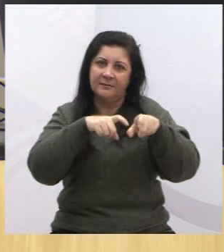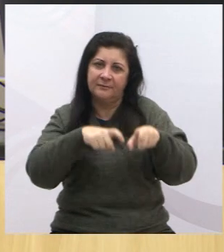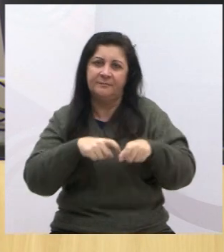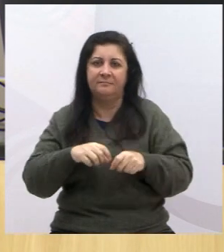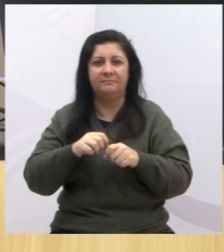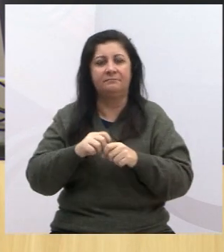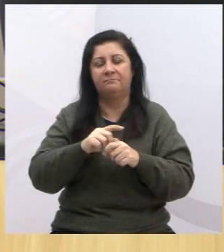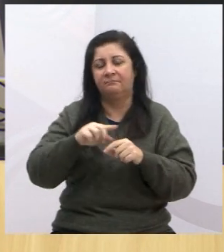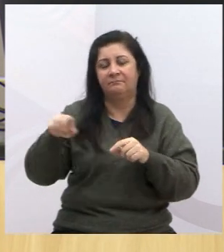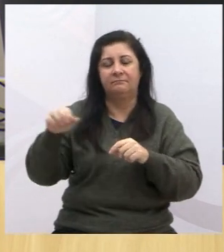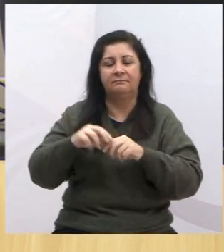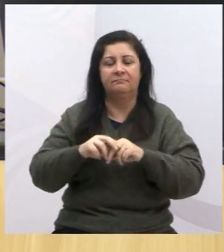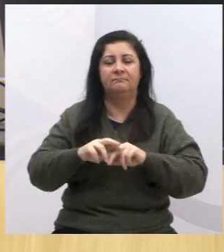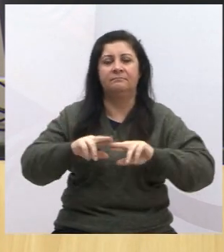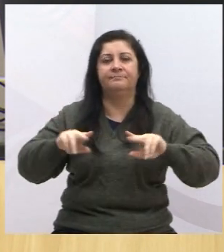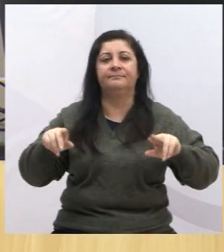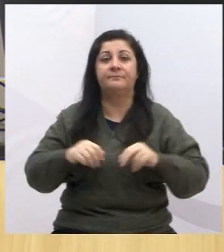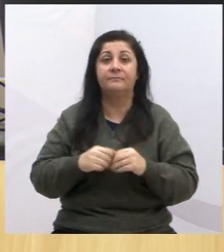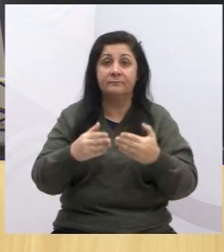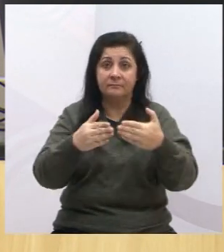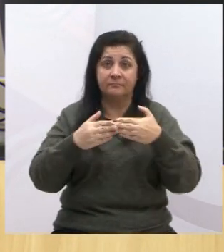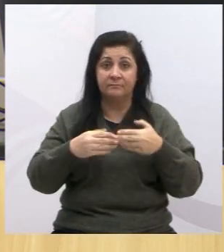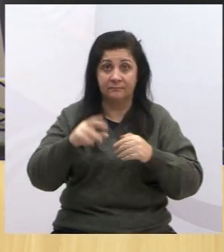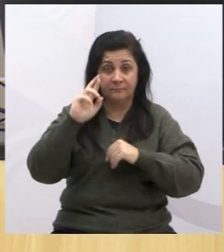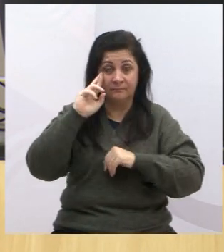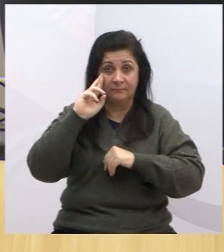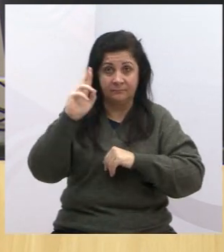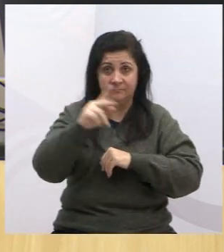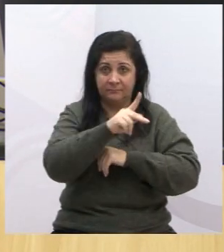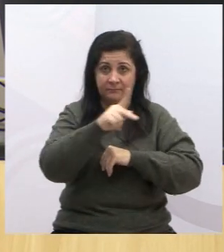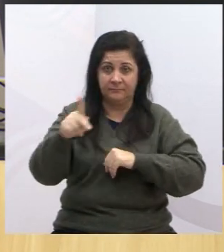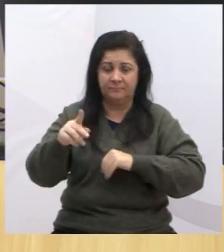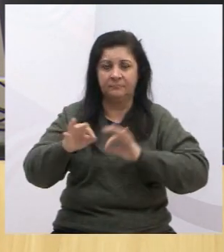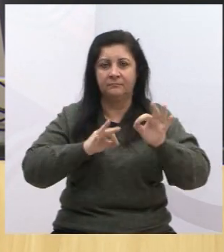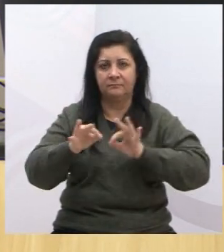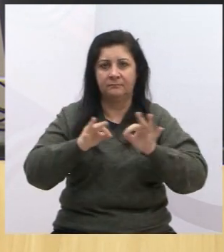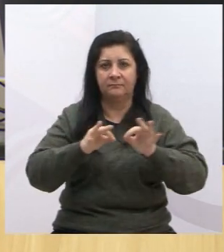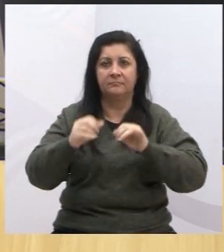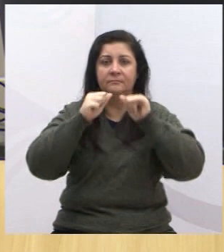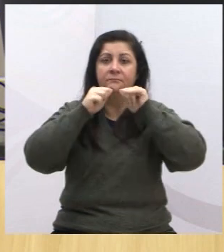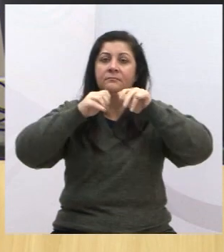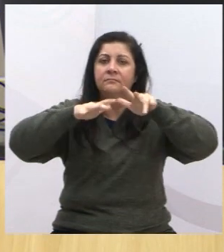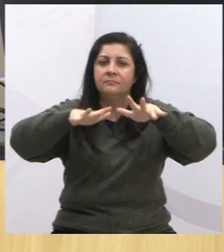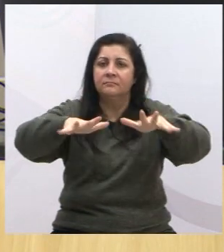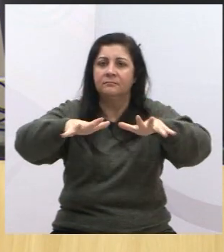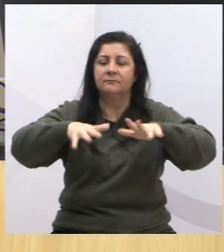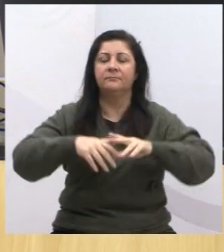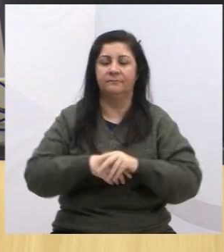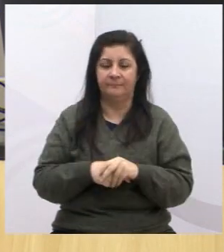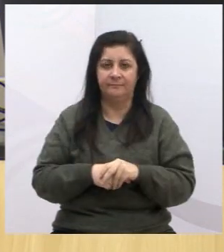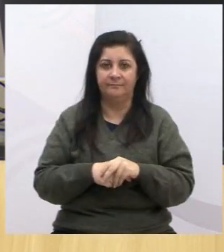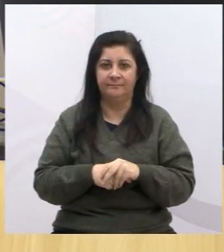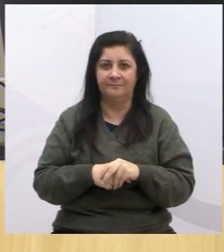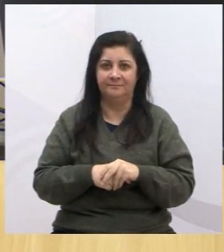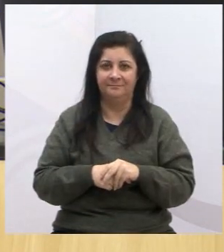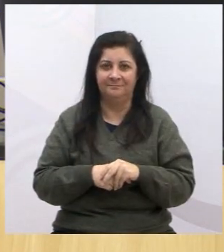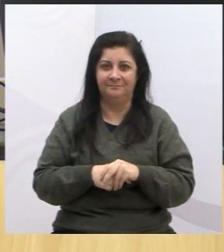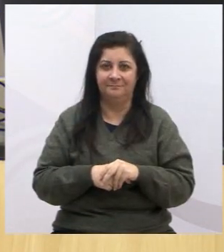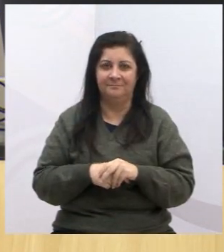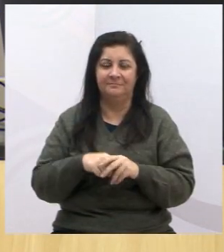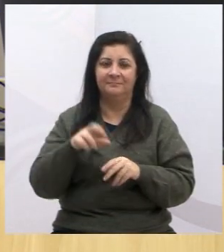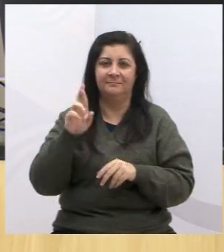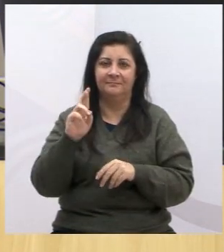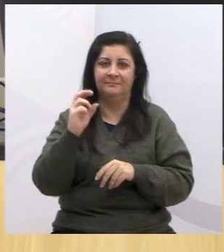disso, respeitosamente, requerendo o presidente dessa casa que seja adotado as providências habituais para a divulgação da presente manifestação.